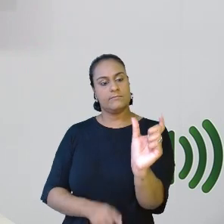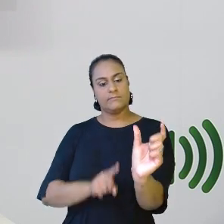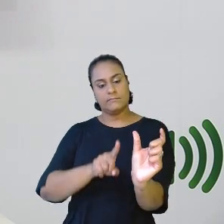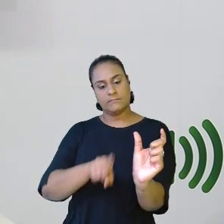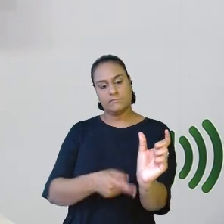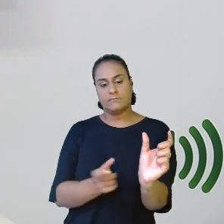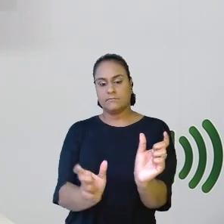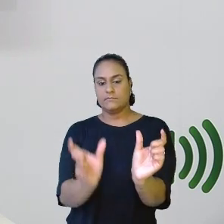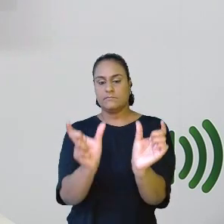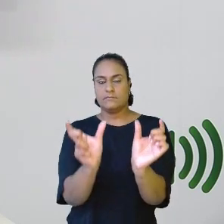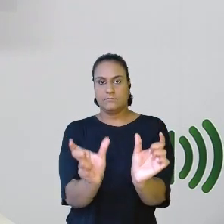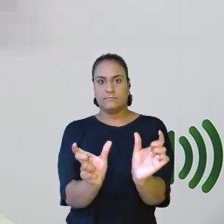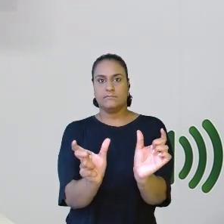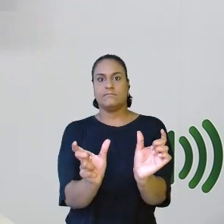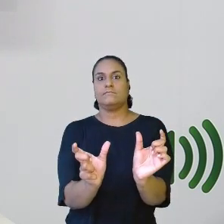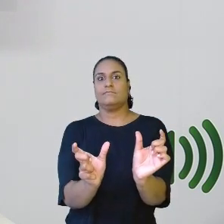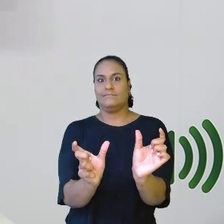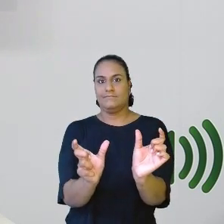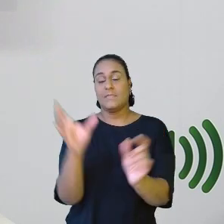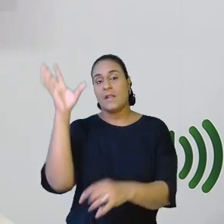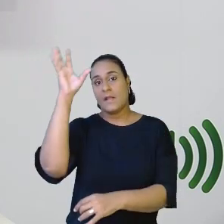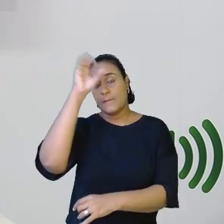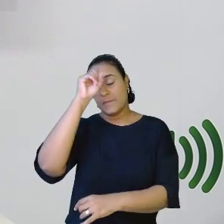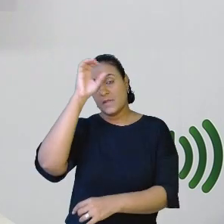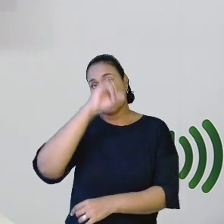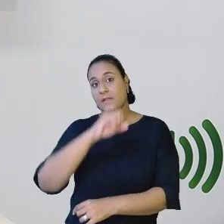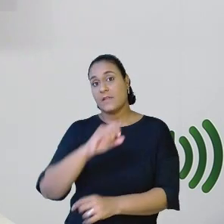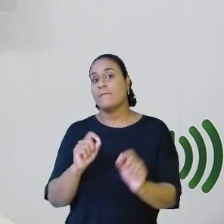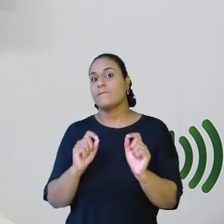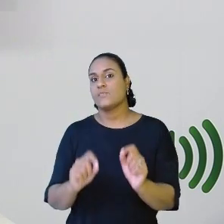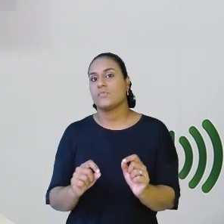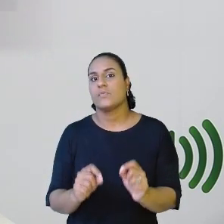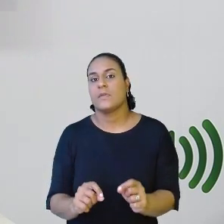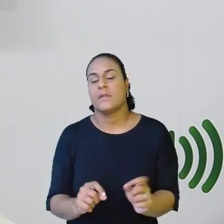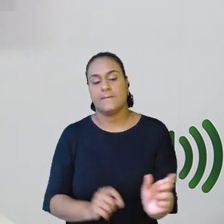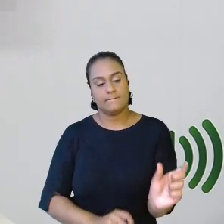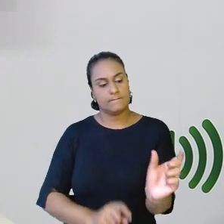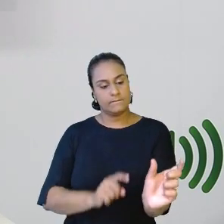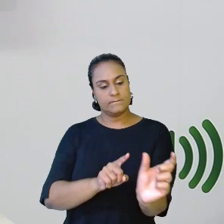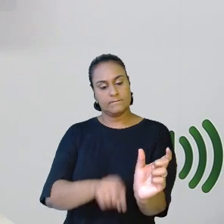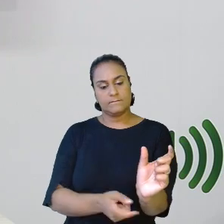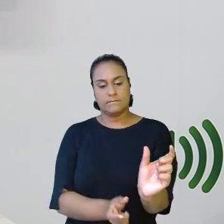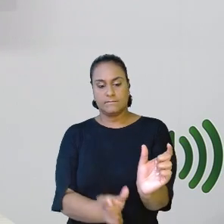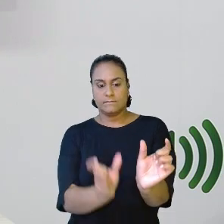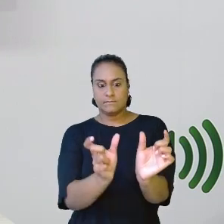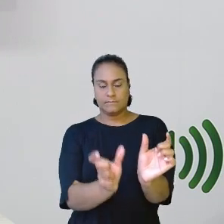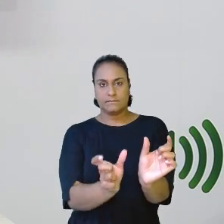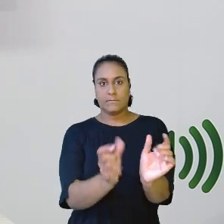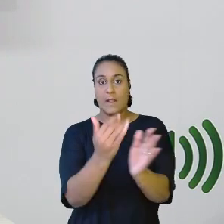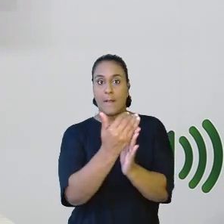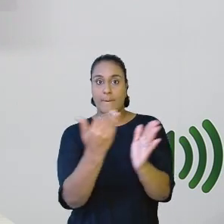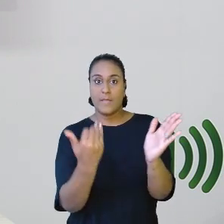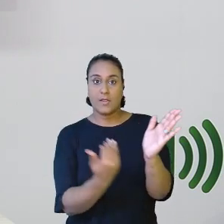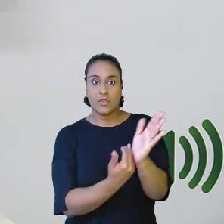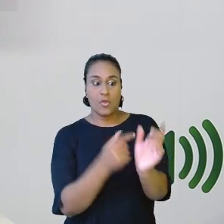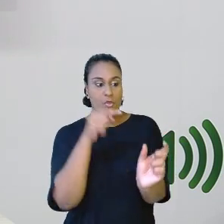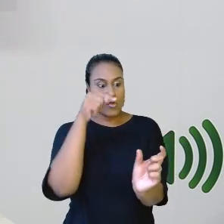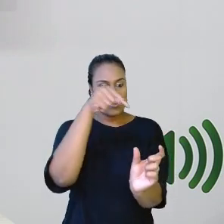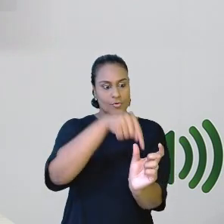parte decimal. E aprendemos que a parte decimal é menor do que o